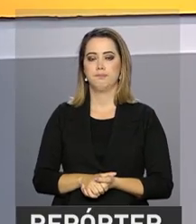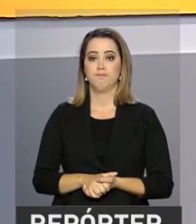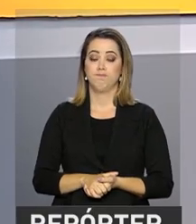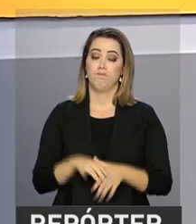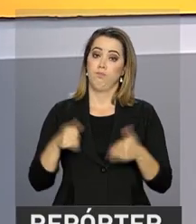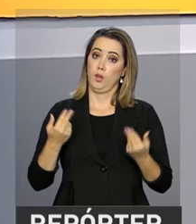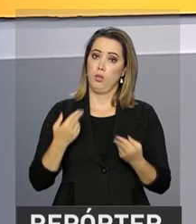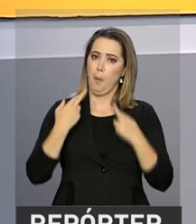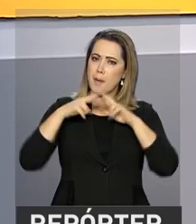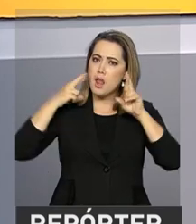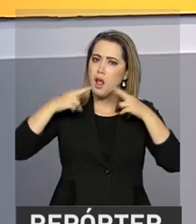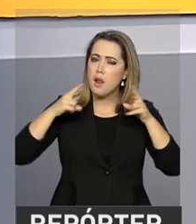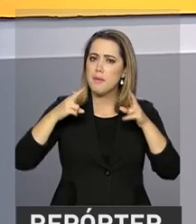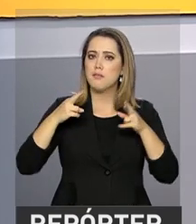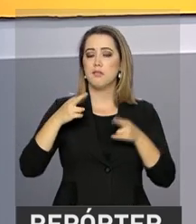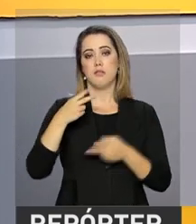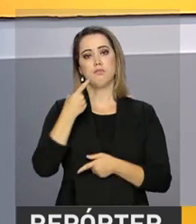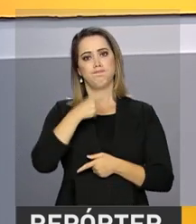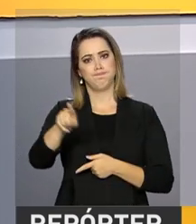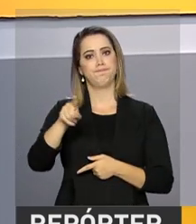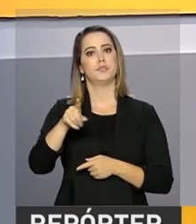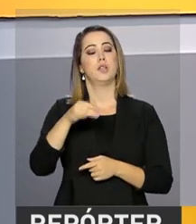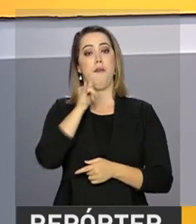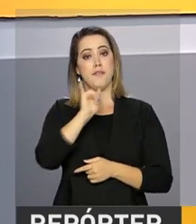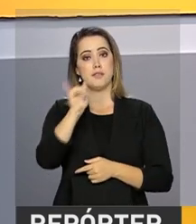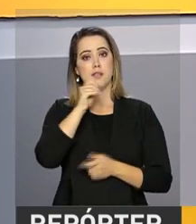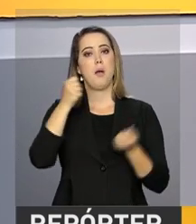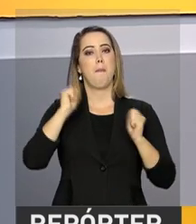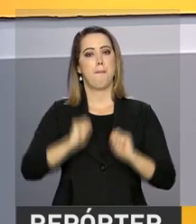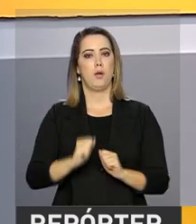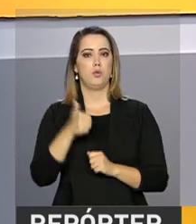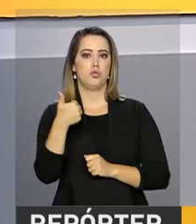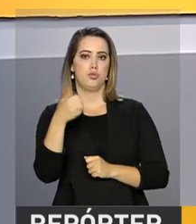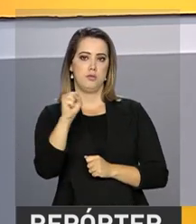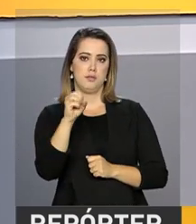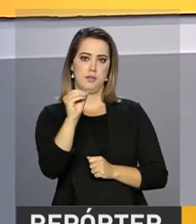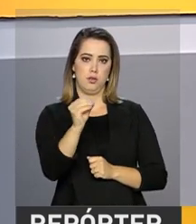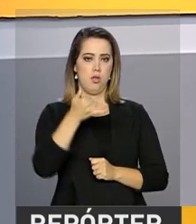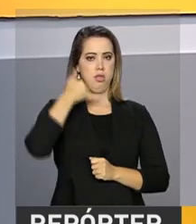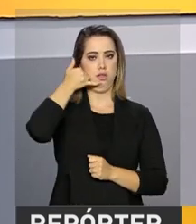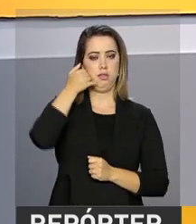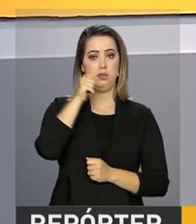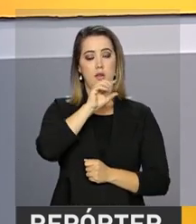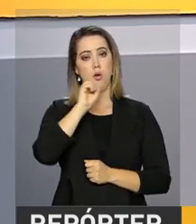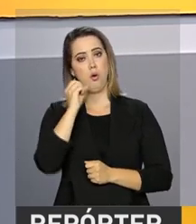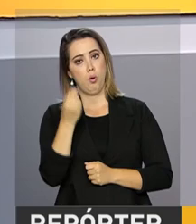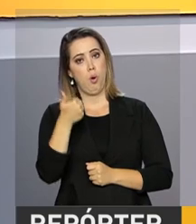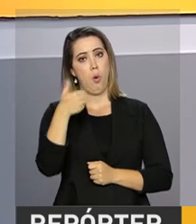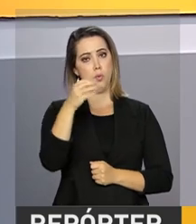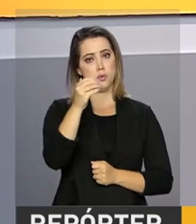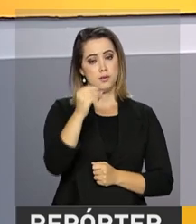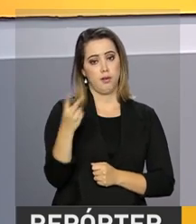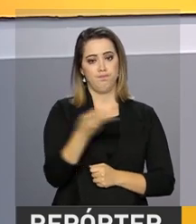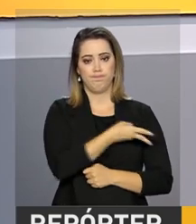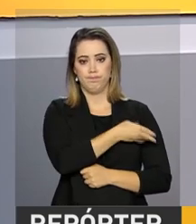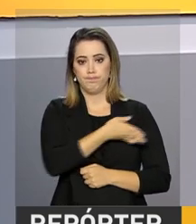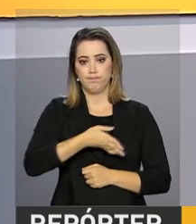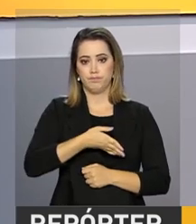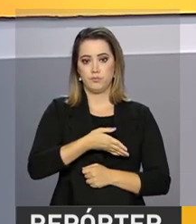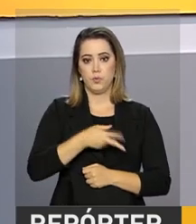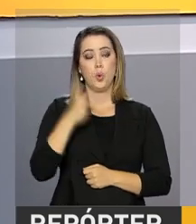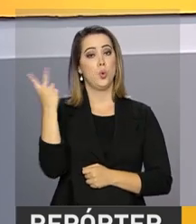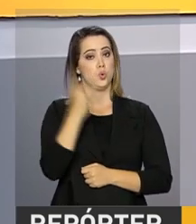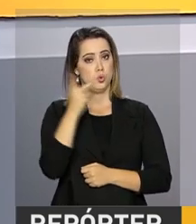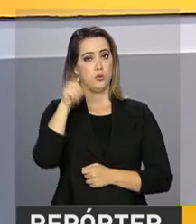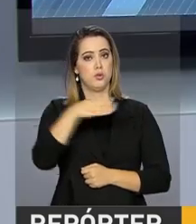E para fazer denúncias de tráfico humano, basta ligar para o disc. As duas centrais são